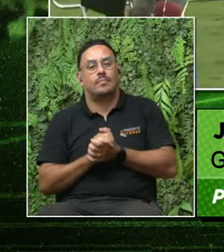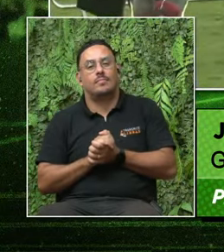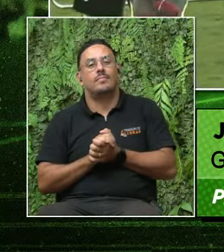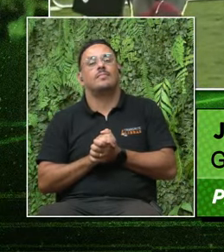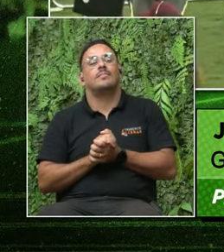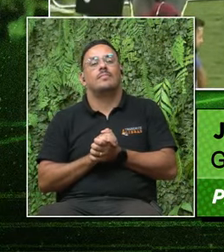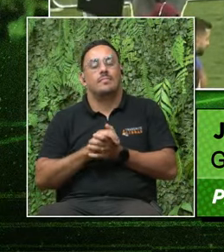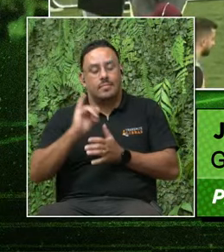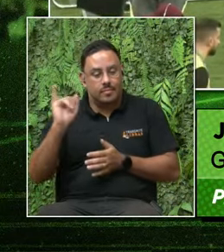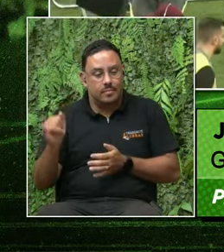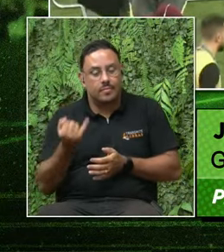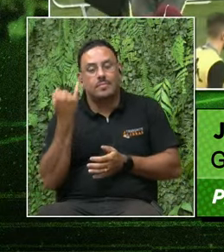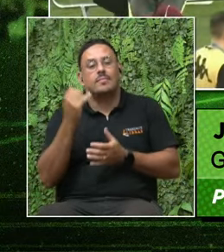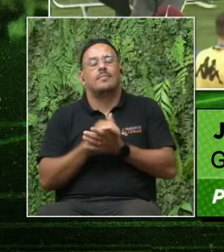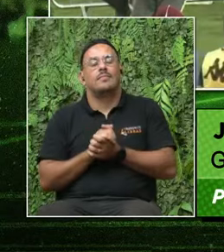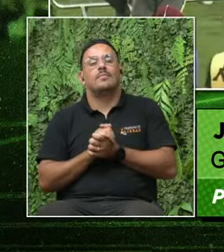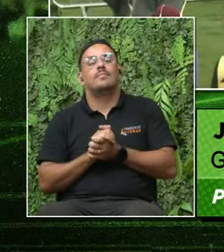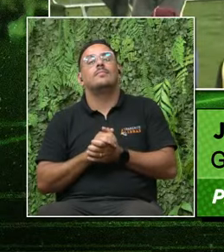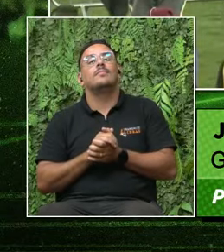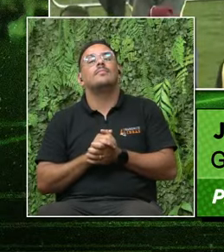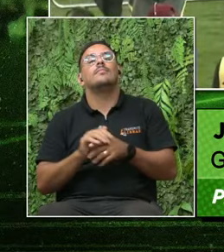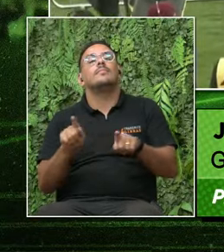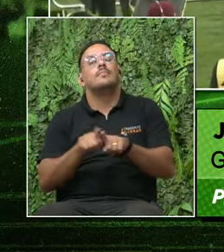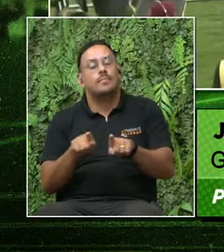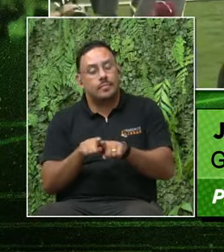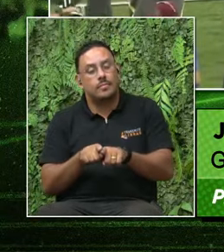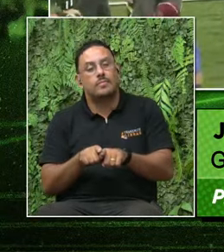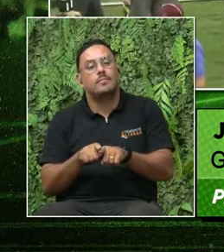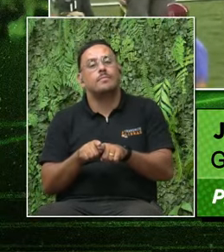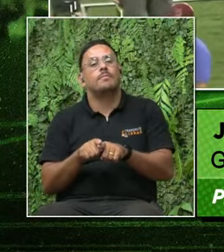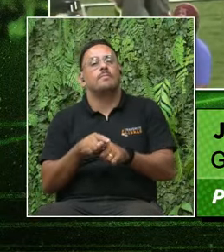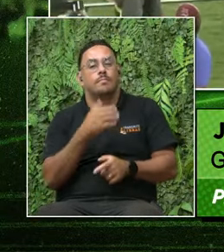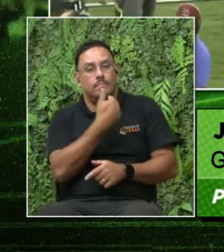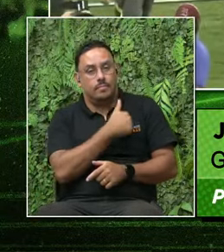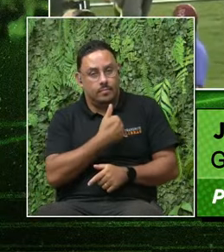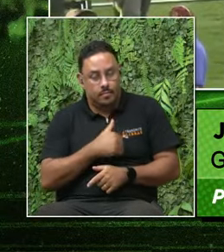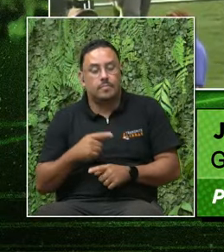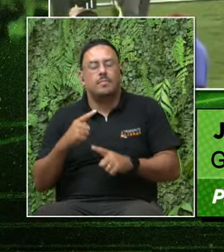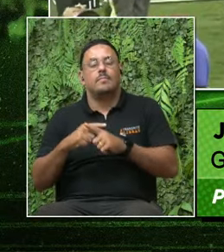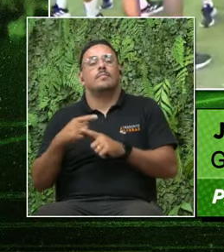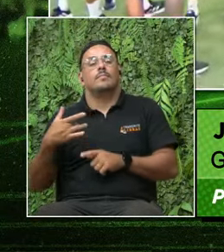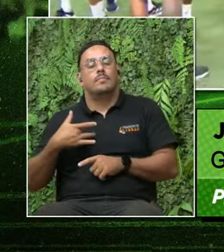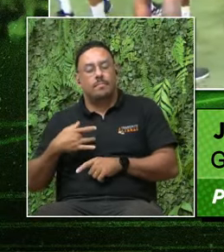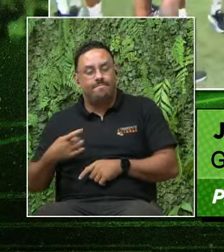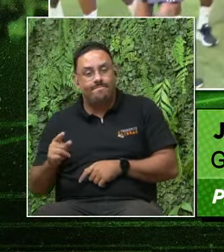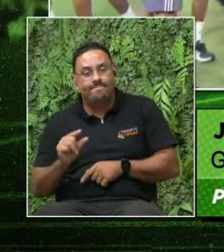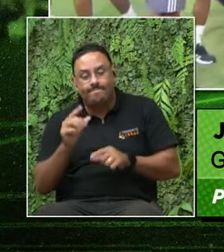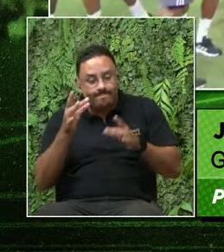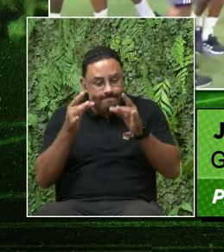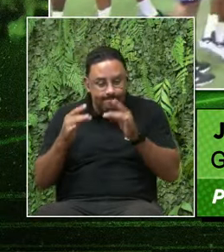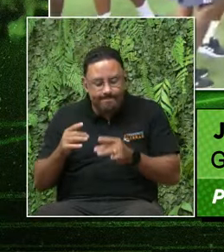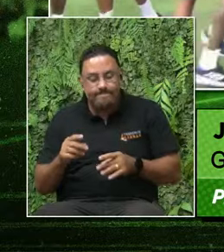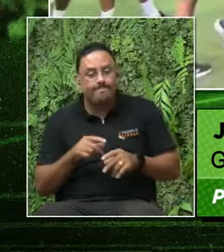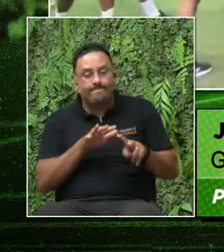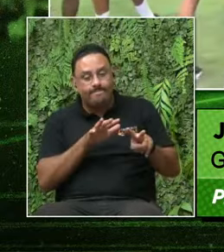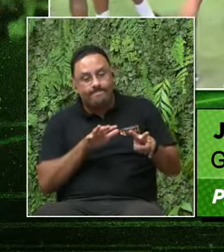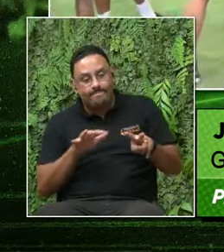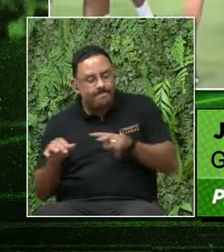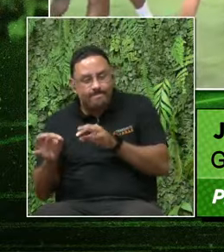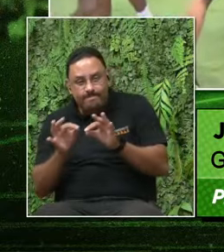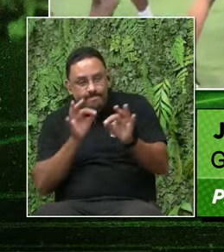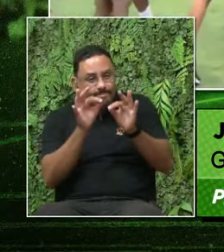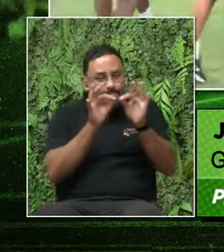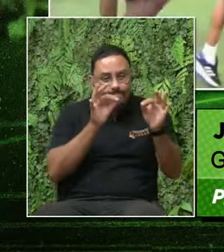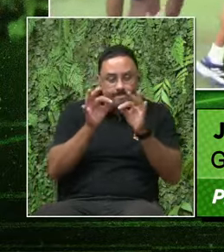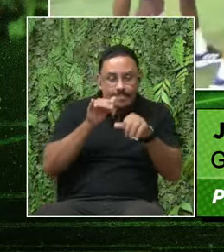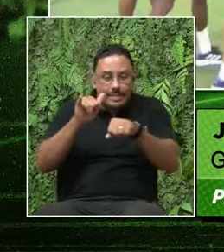irmão el não só para aproveitar porque assim clássico é muito detalhezinho cara e e por mais que você passe a semana inteira elaborando